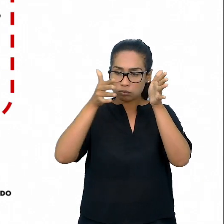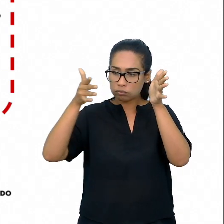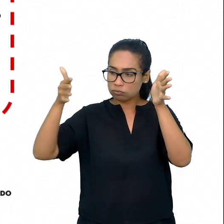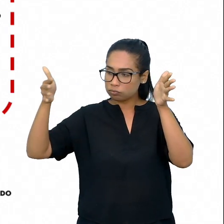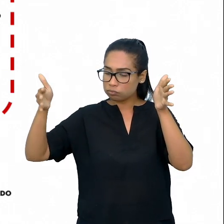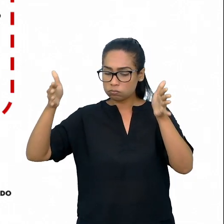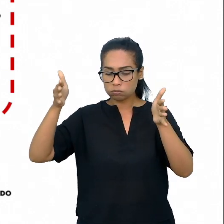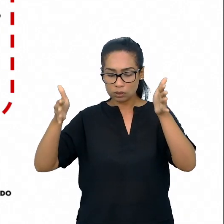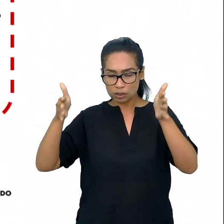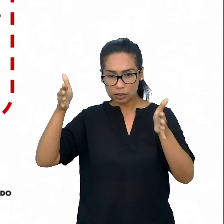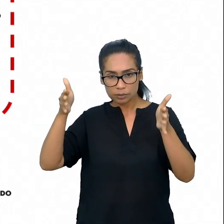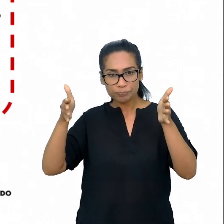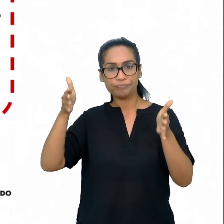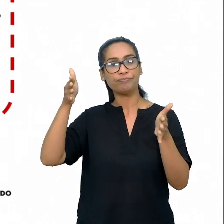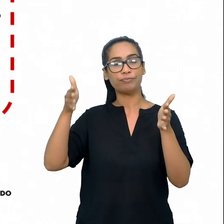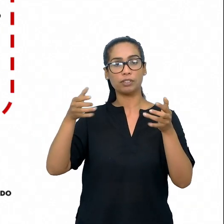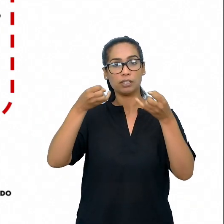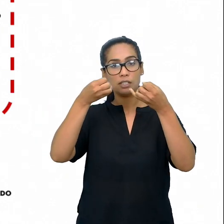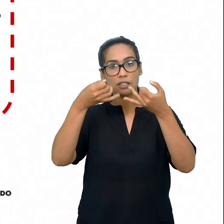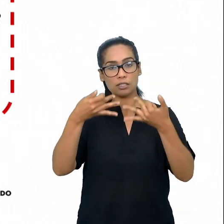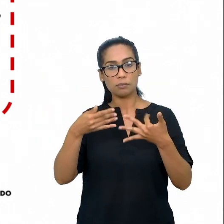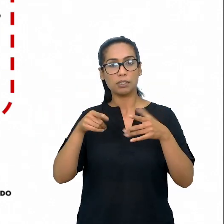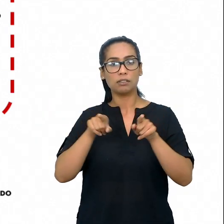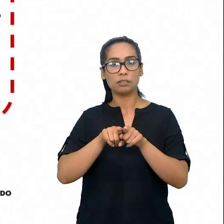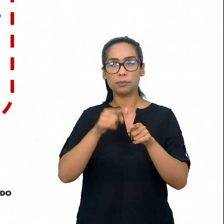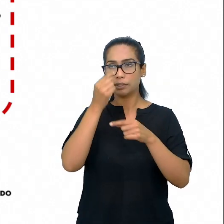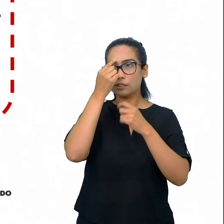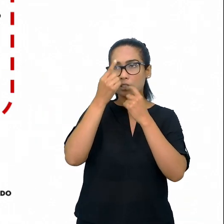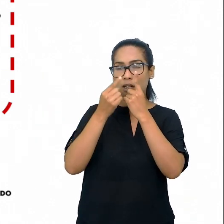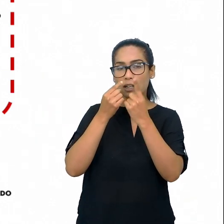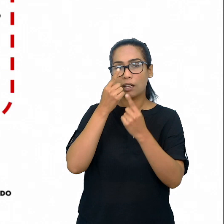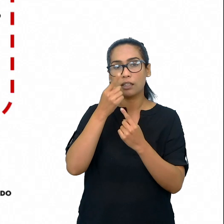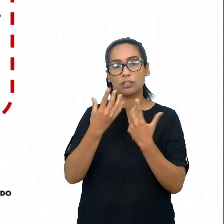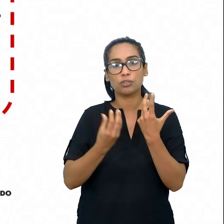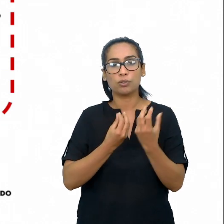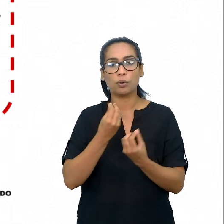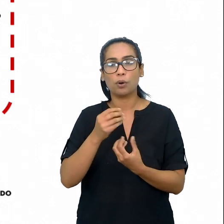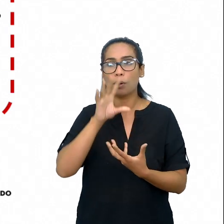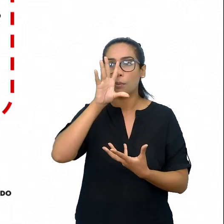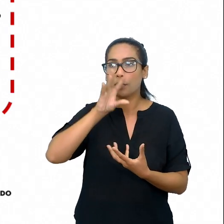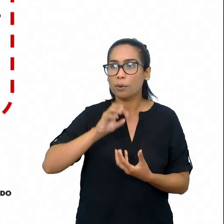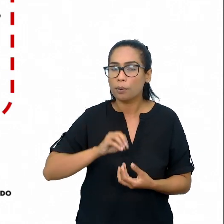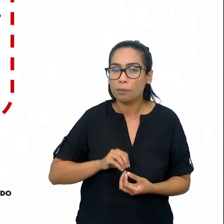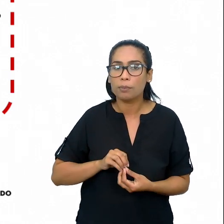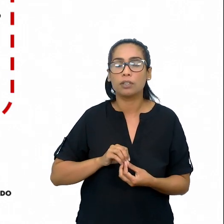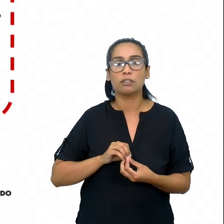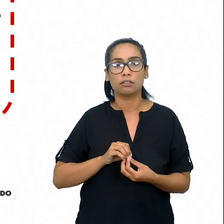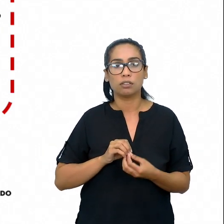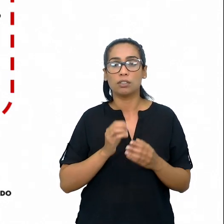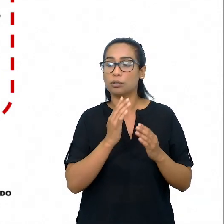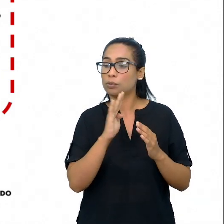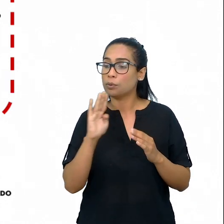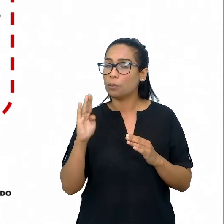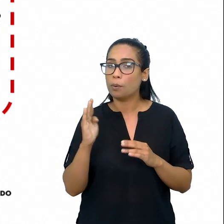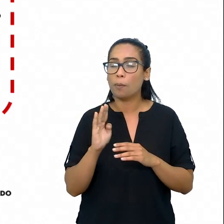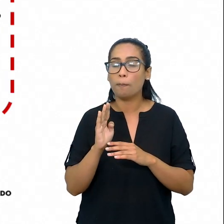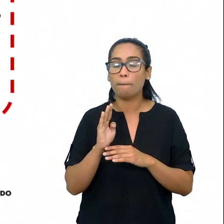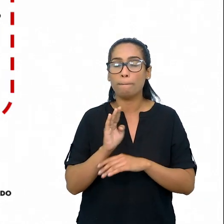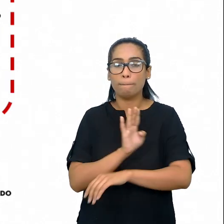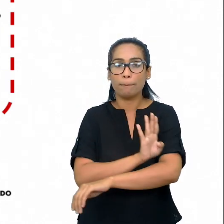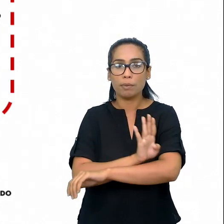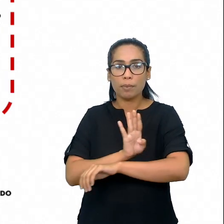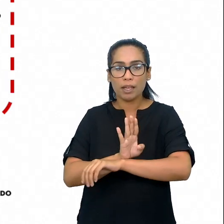que vocês tenham essa ideia, essa concepção de onde estamos no nosso bimestre nas